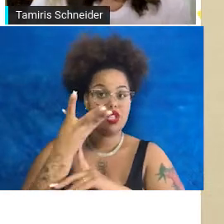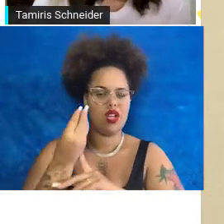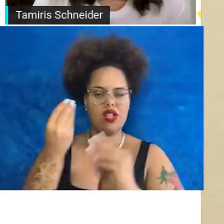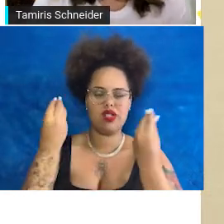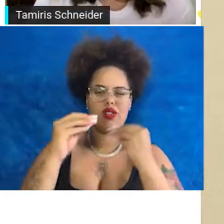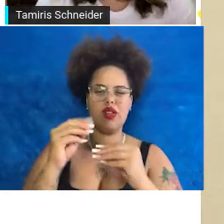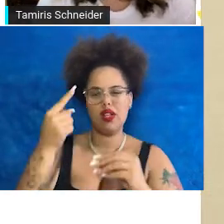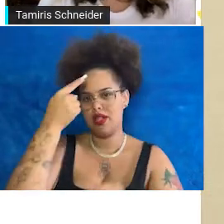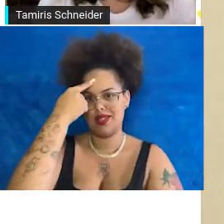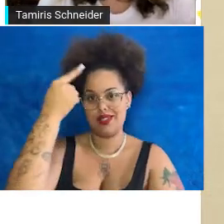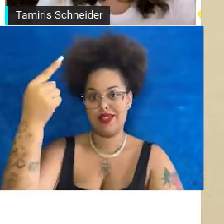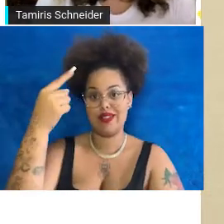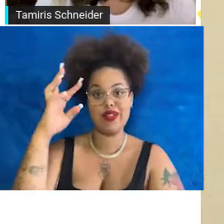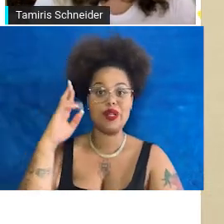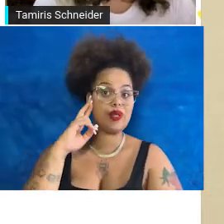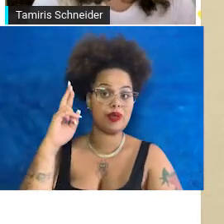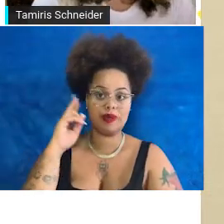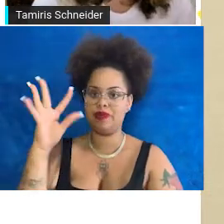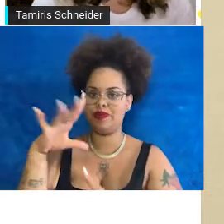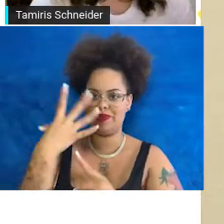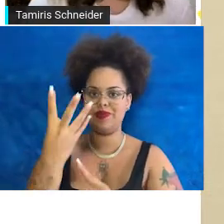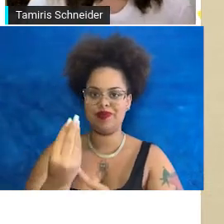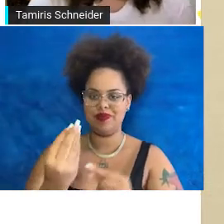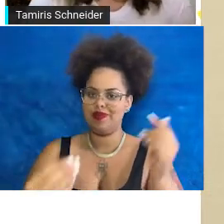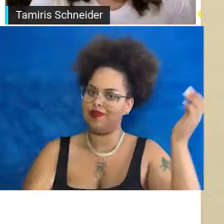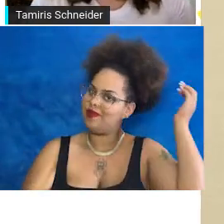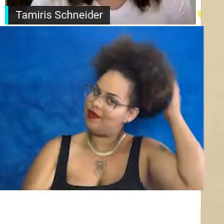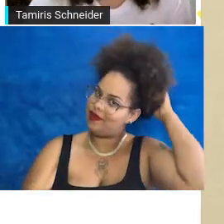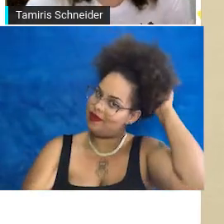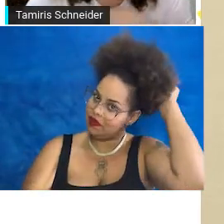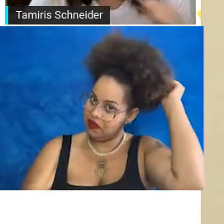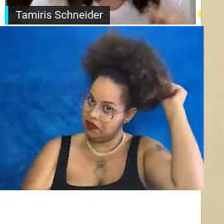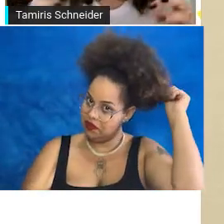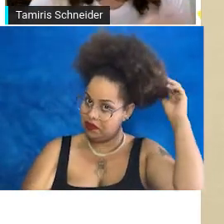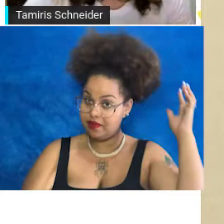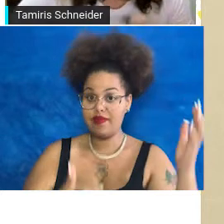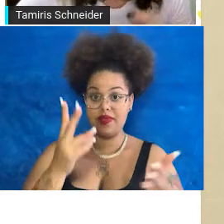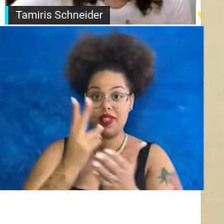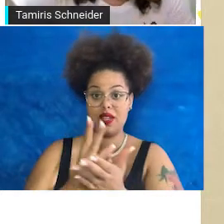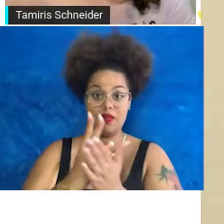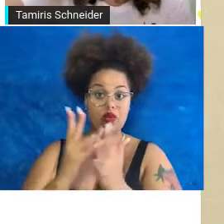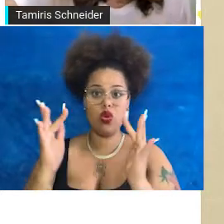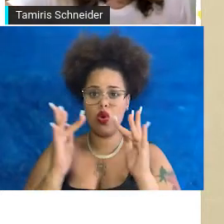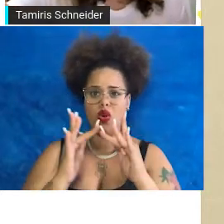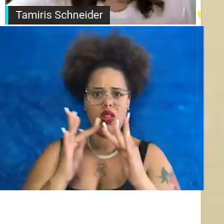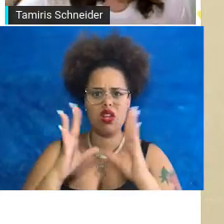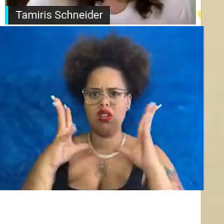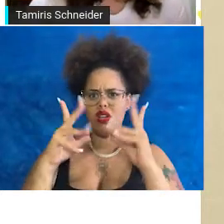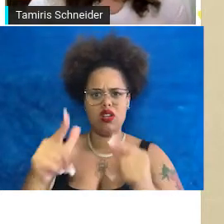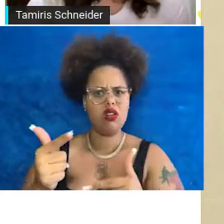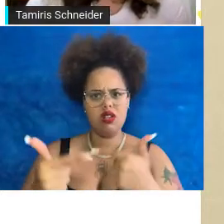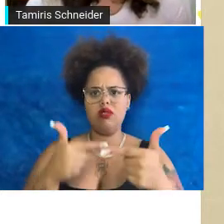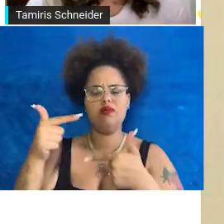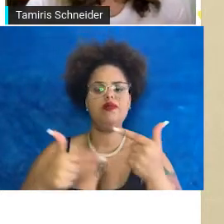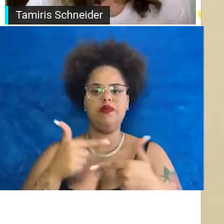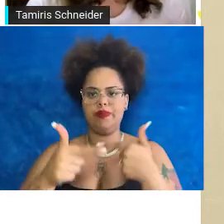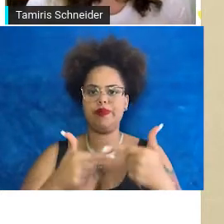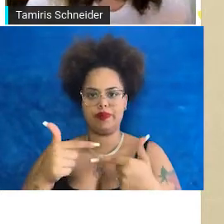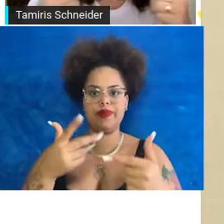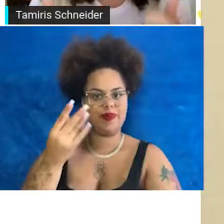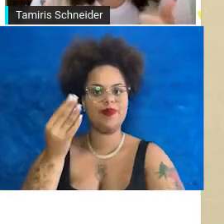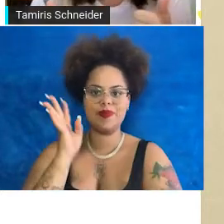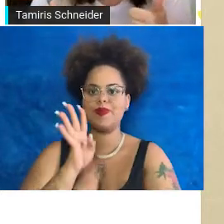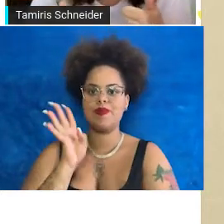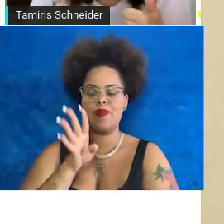ideias que é do diretor de arte. A gente está sempre em contato com todas as funções e é muito